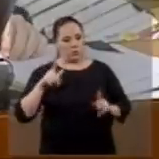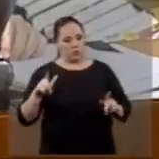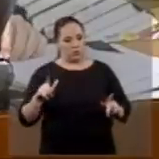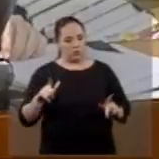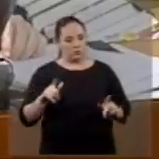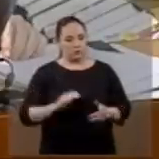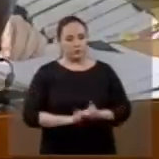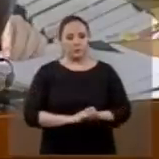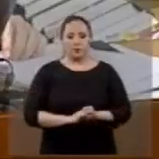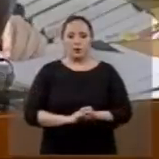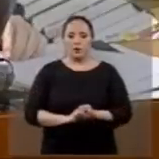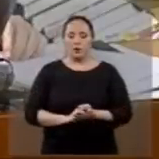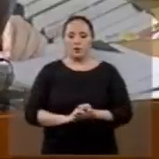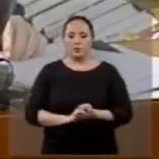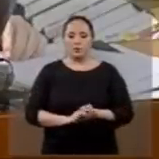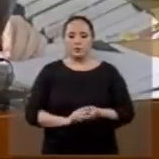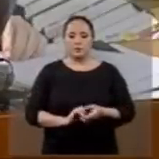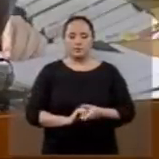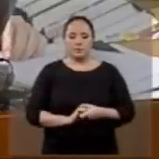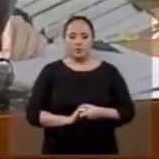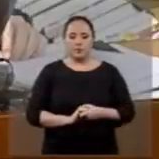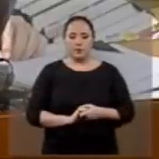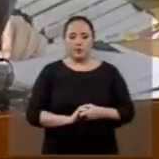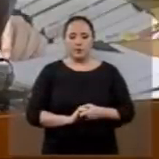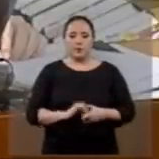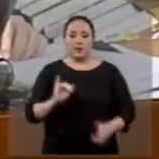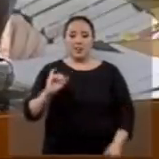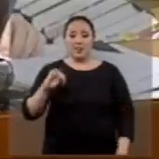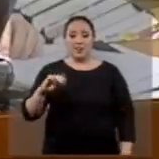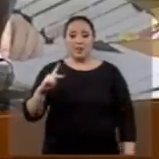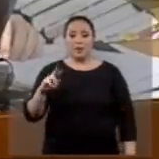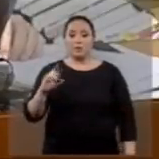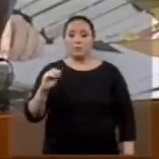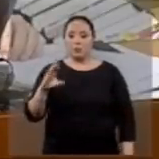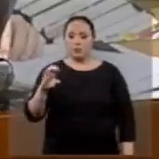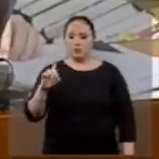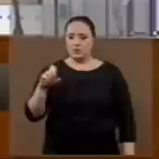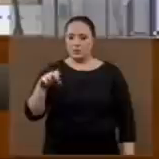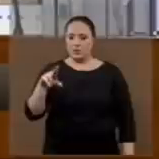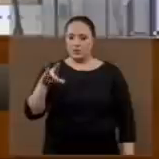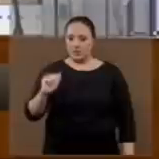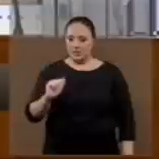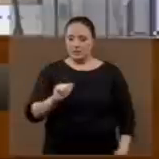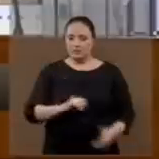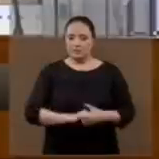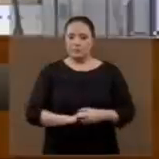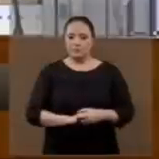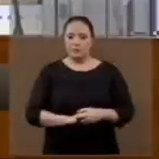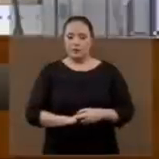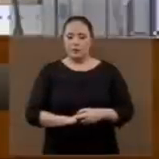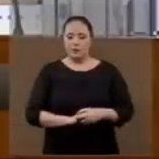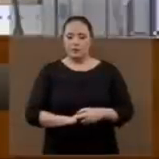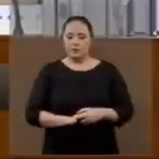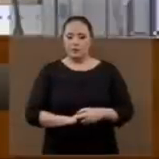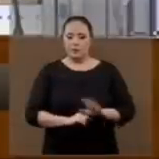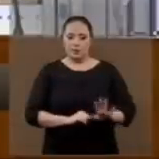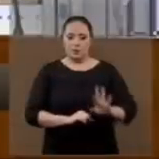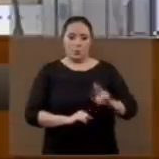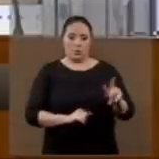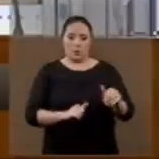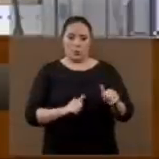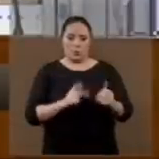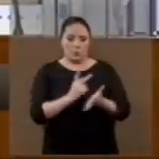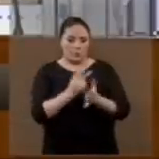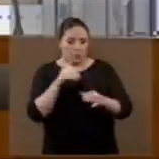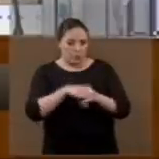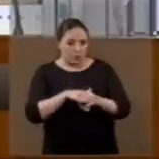improcedência. Parcial procedência. Improcedência. Não? Improcedência. Ah, procedência. Então, ele não, ele disse que acompanhava o relator, não acompanha, porque o relator dava não,